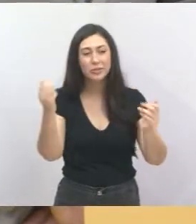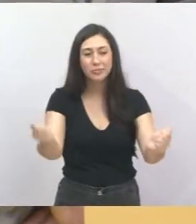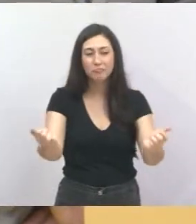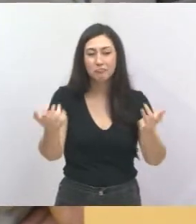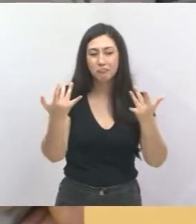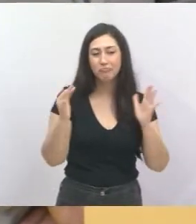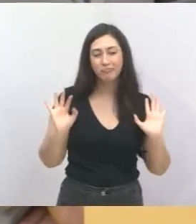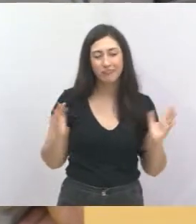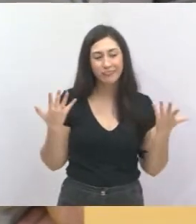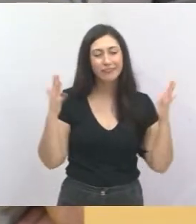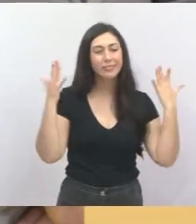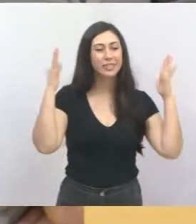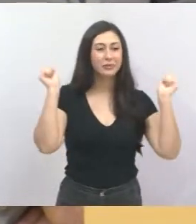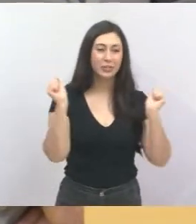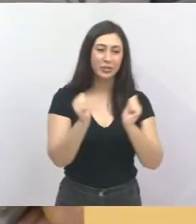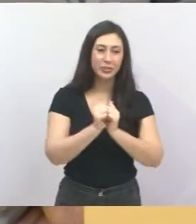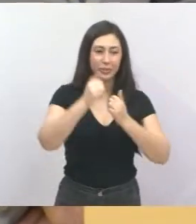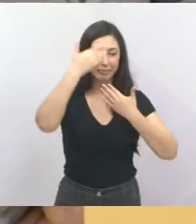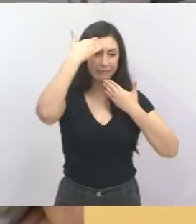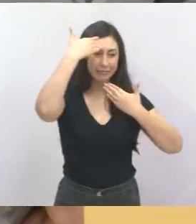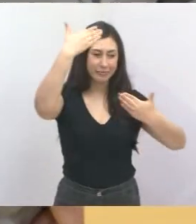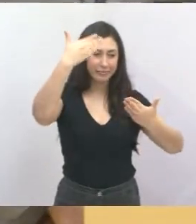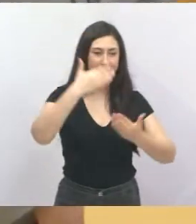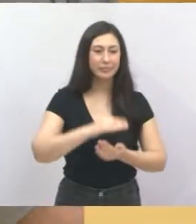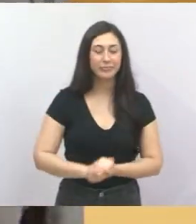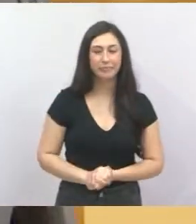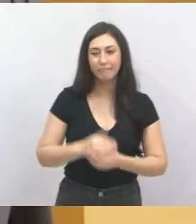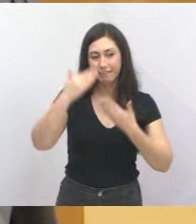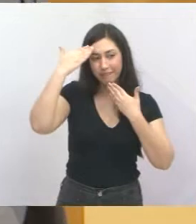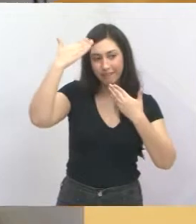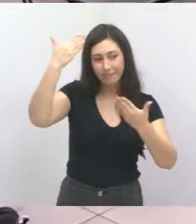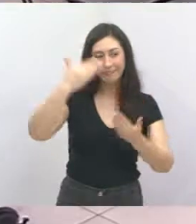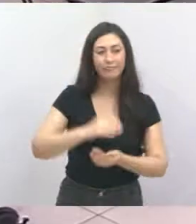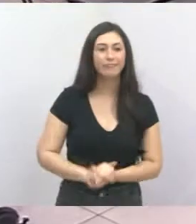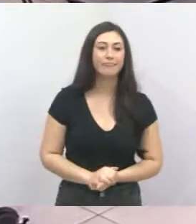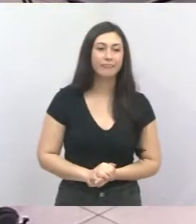para celebrar junto com a gente. Obrigada. Obrigada.